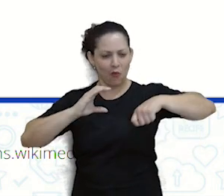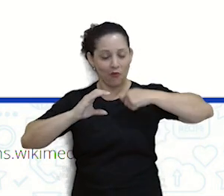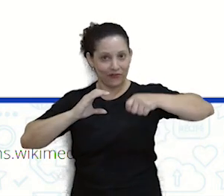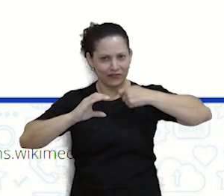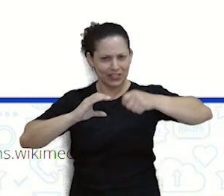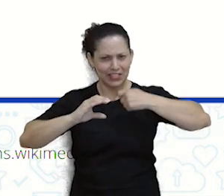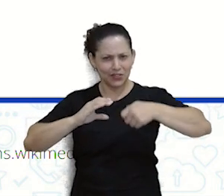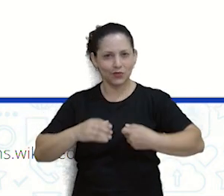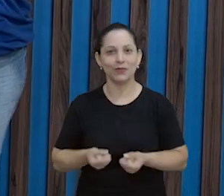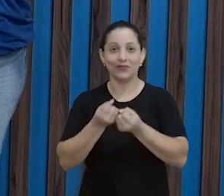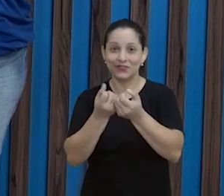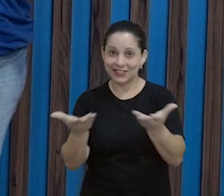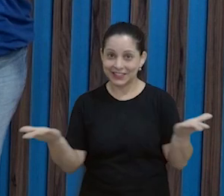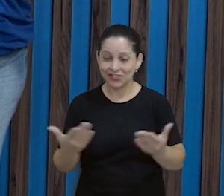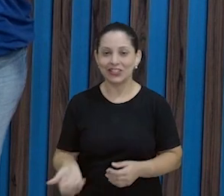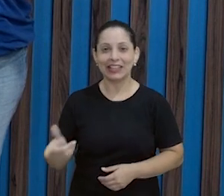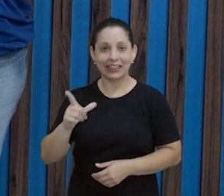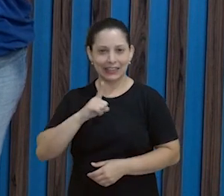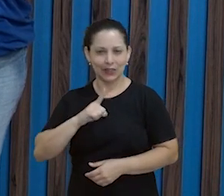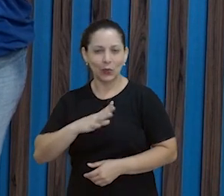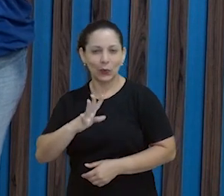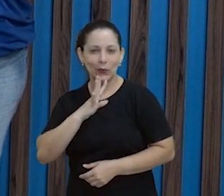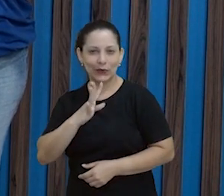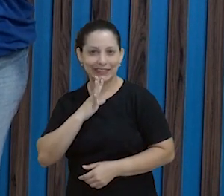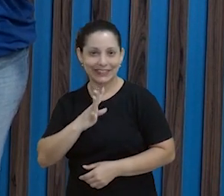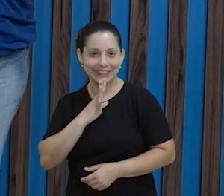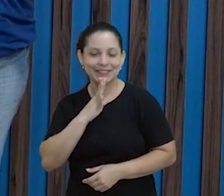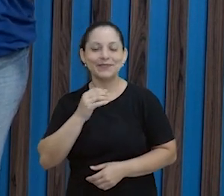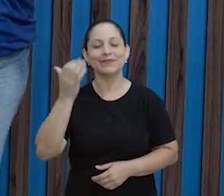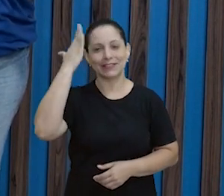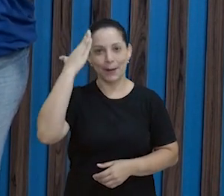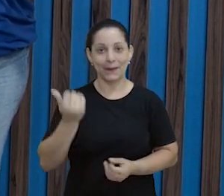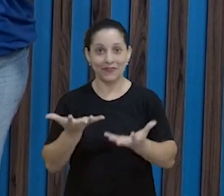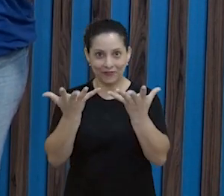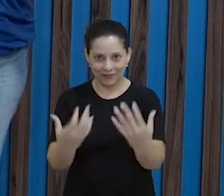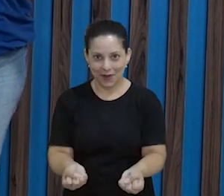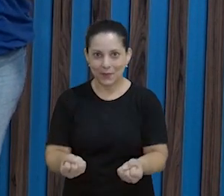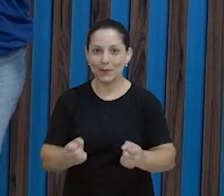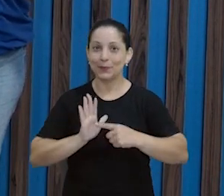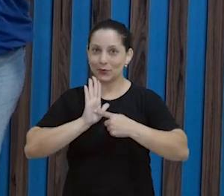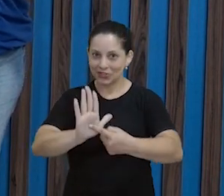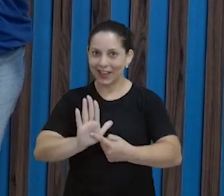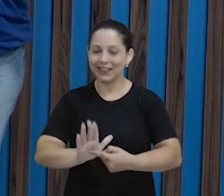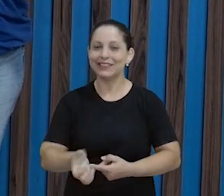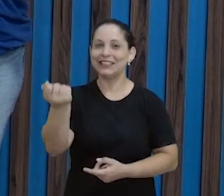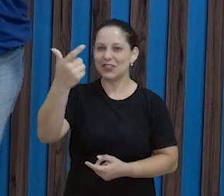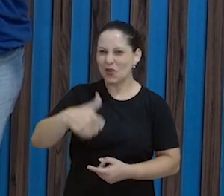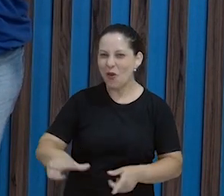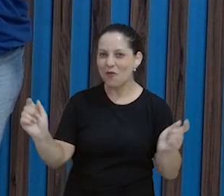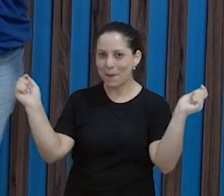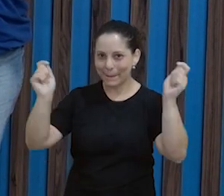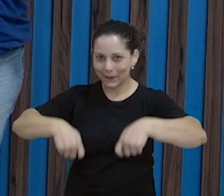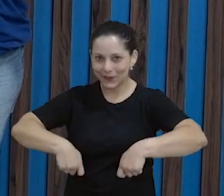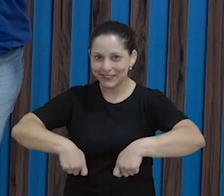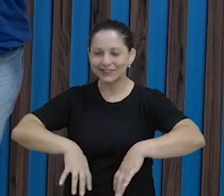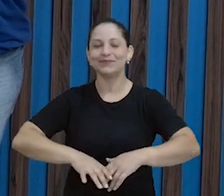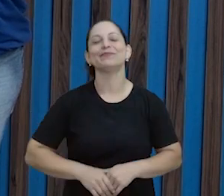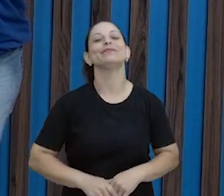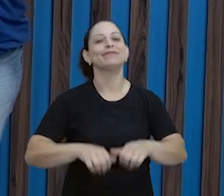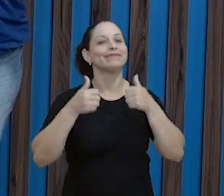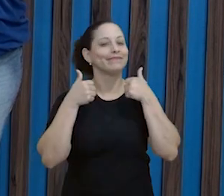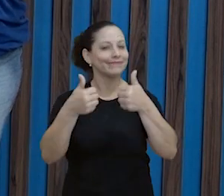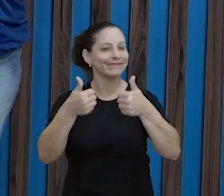né? Passar para todo mundo ter acesso, né, ao áudio do vídeo. Então, vamos lá. Podemos ir agora, Adevinho?